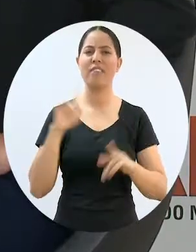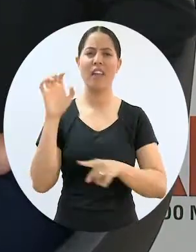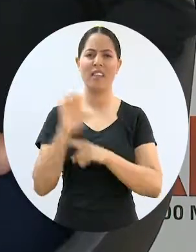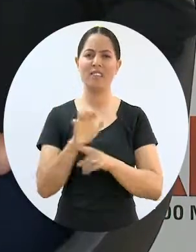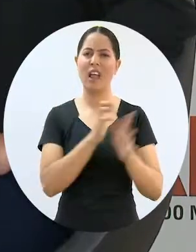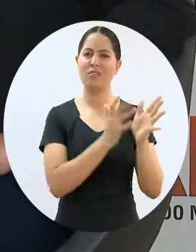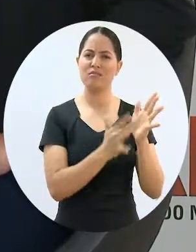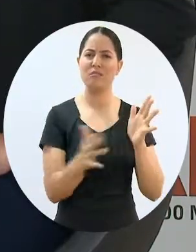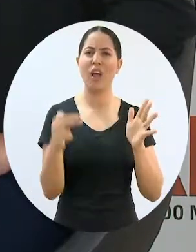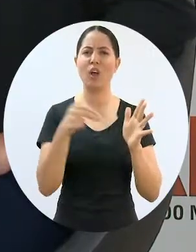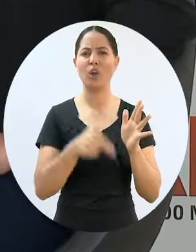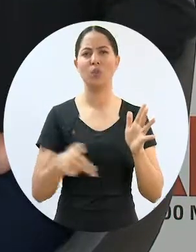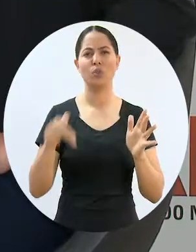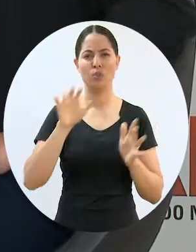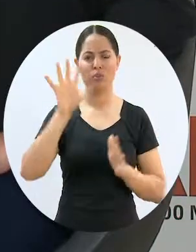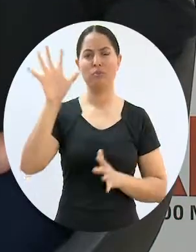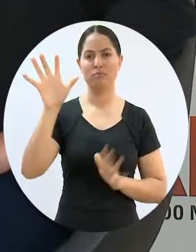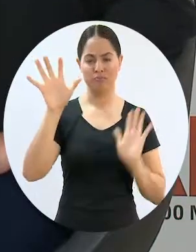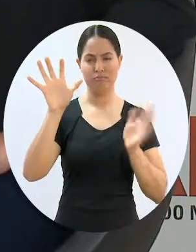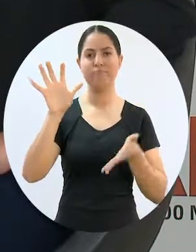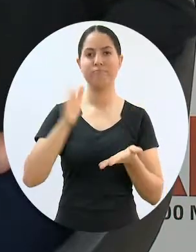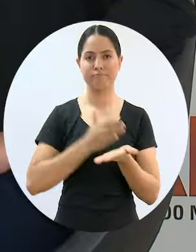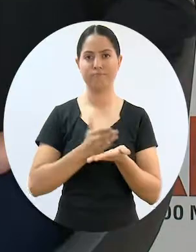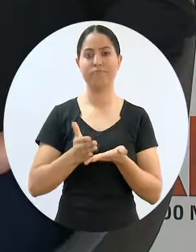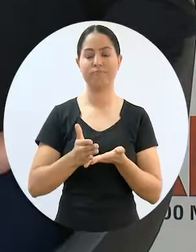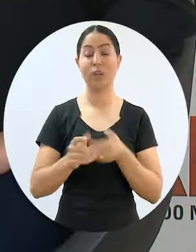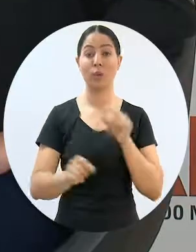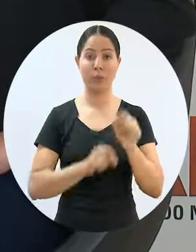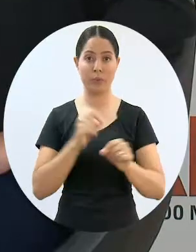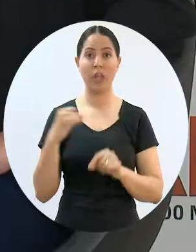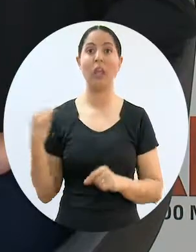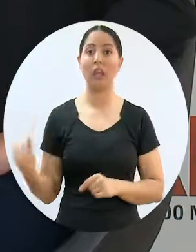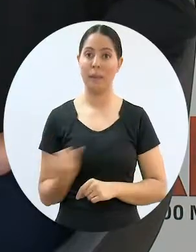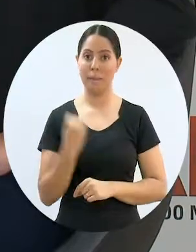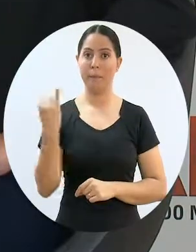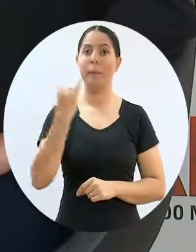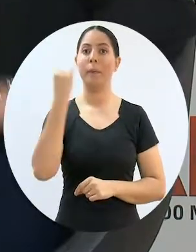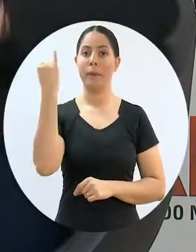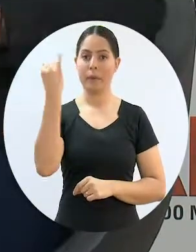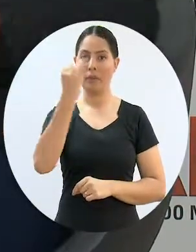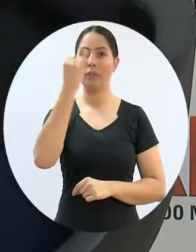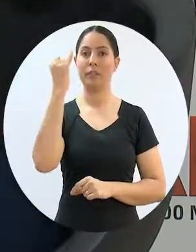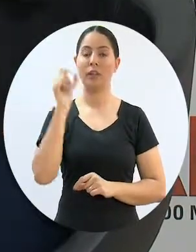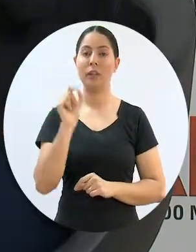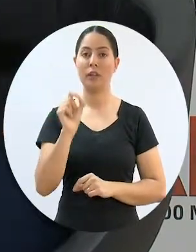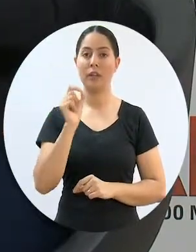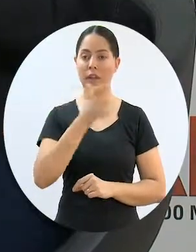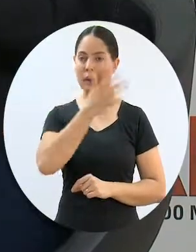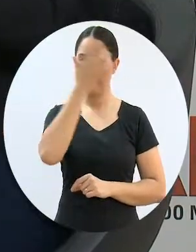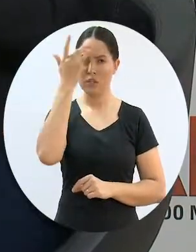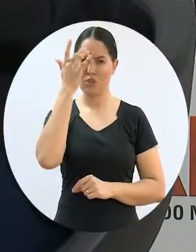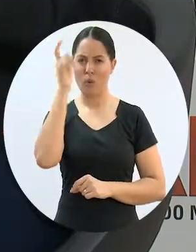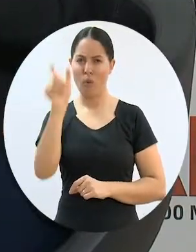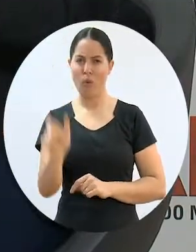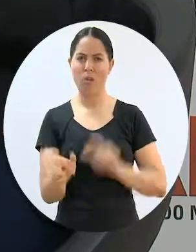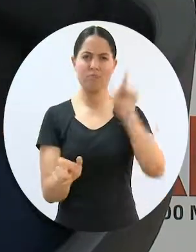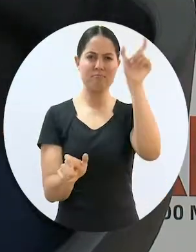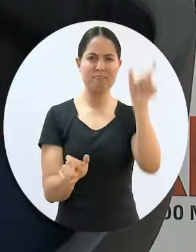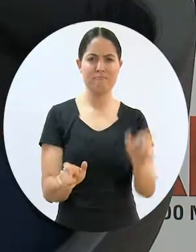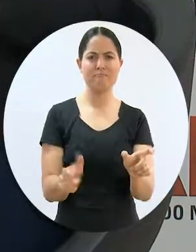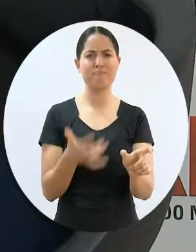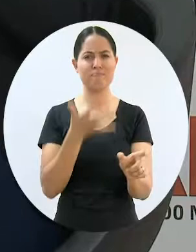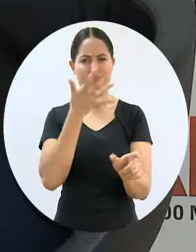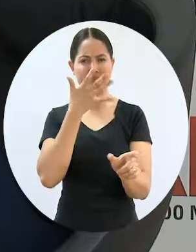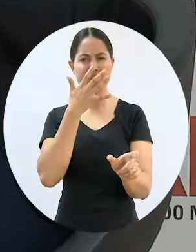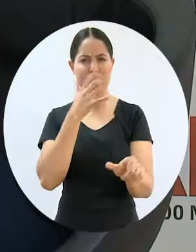estados da região Nordeste. É muito importante que a gente tenha a oportunidade de ouvir as pessoas e que